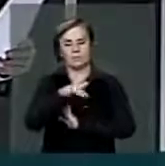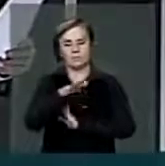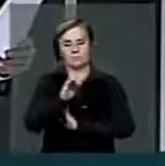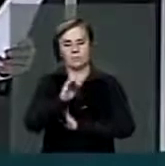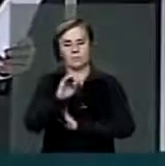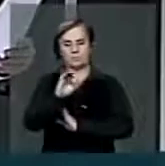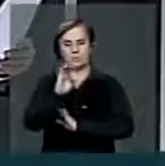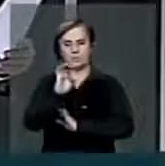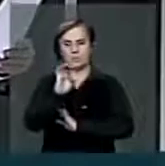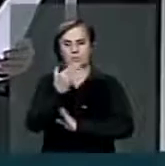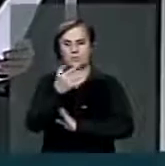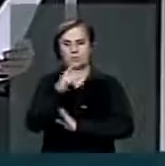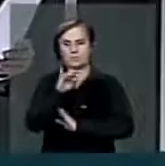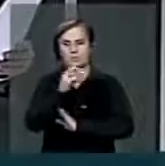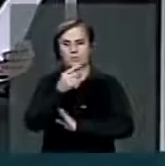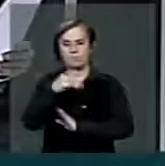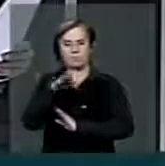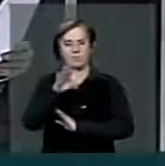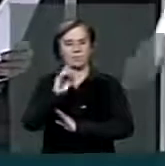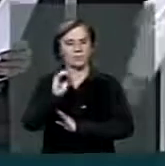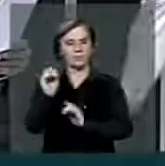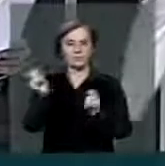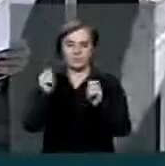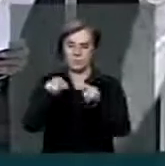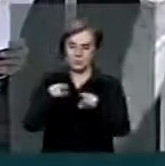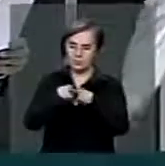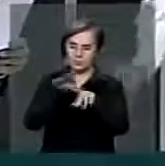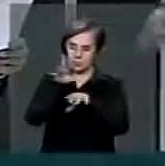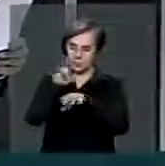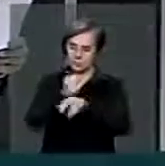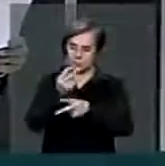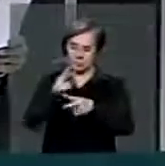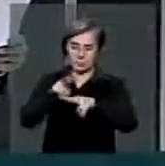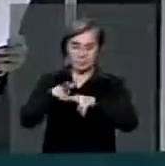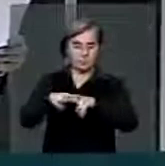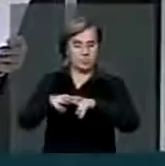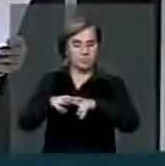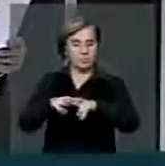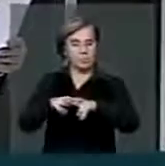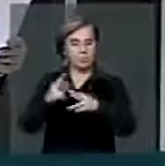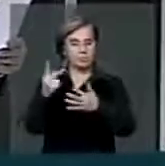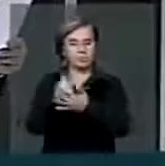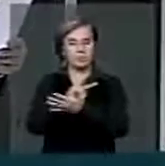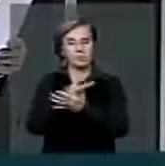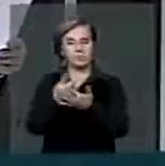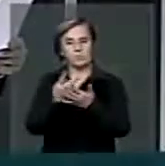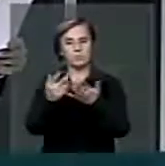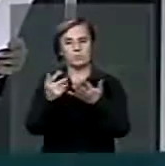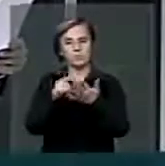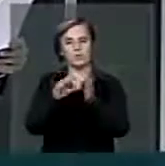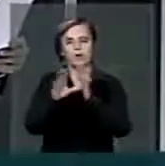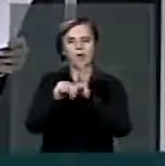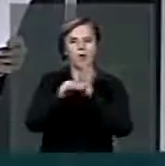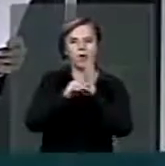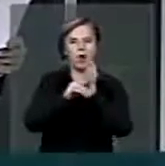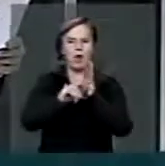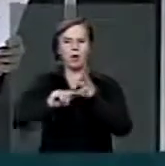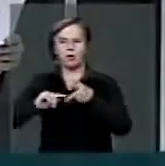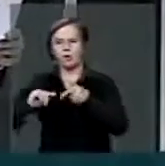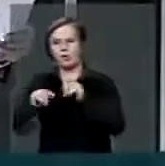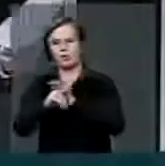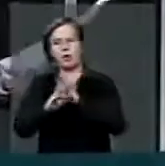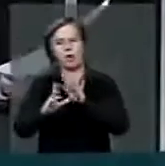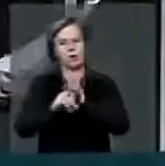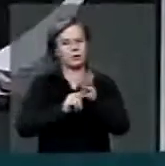hediondos e passíveis de prisão temporária para casos de peculato, concussão, corrupção